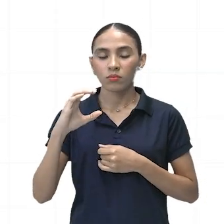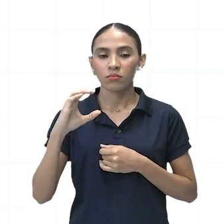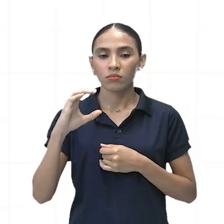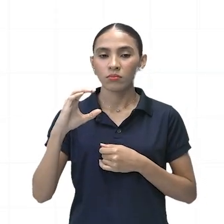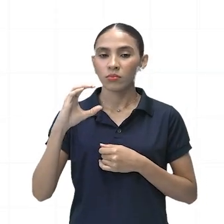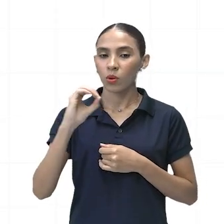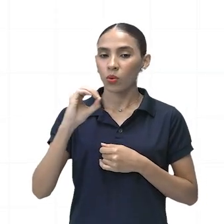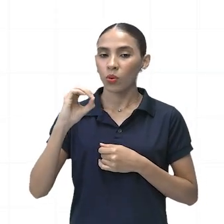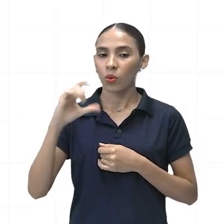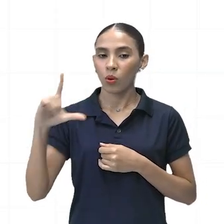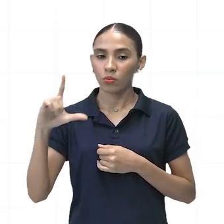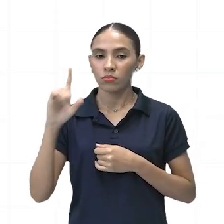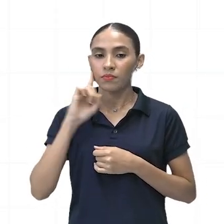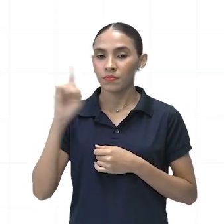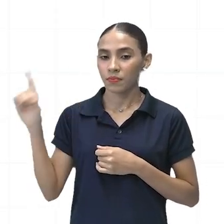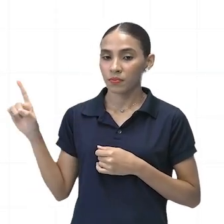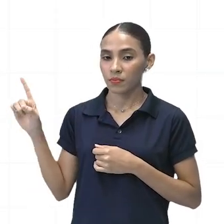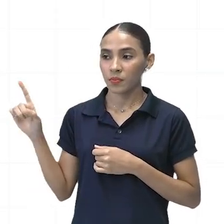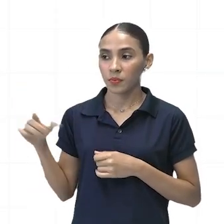Então,